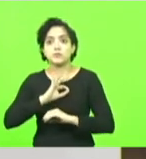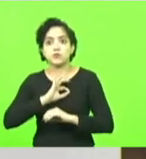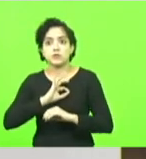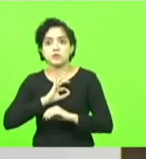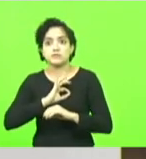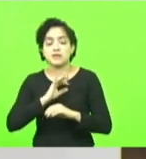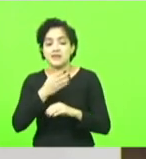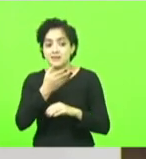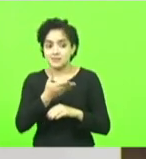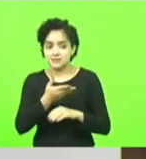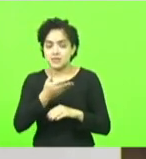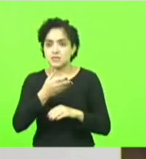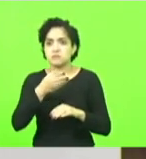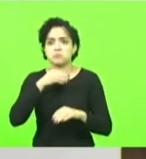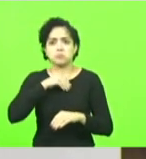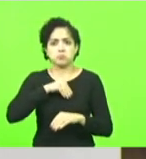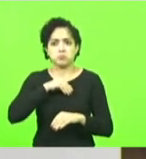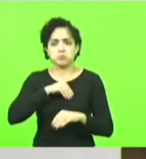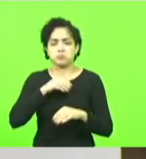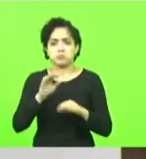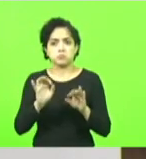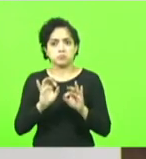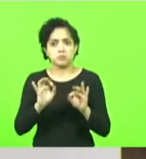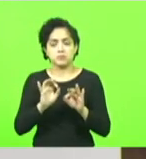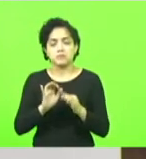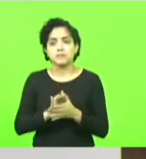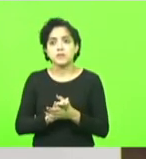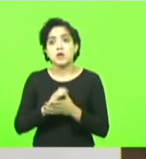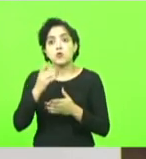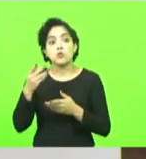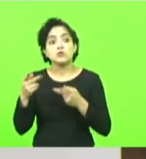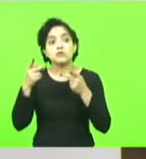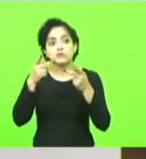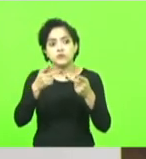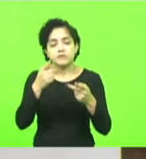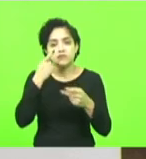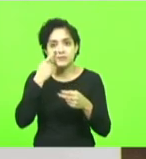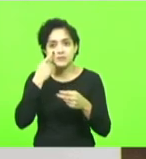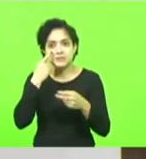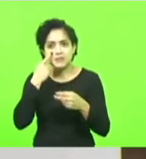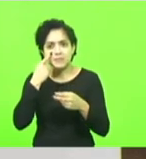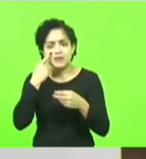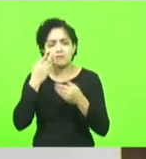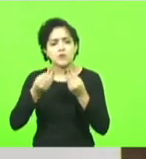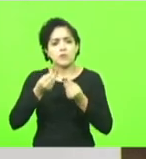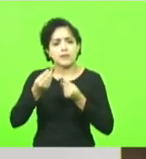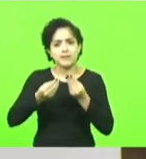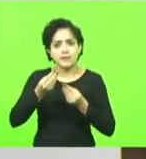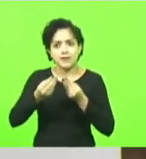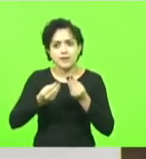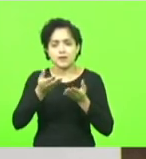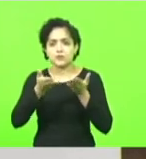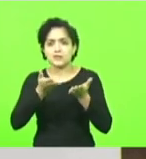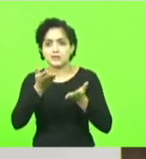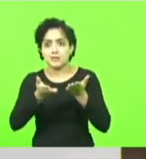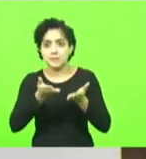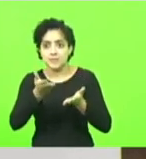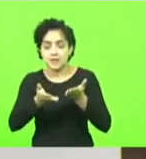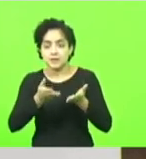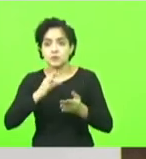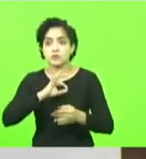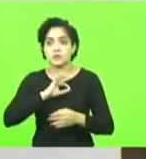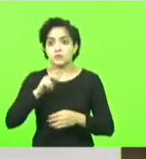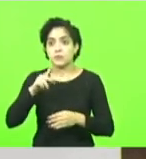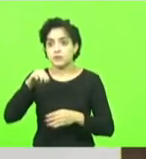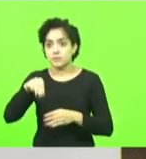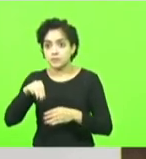esse daí não recebe nenhum tipo. E pior ainda, quando eu fui visitar e saber um pouco mais sobre esse tratamento, deputado Silvio, que a Polícia Militar deveria